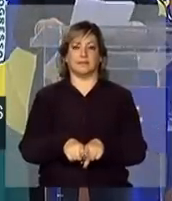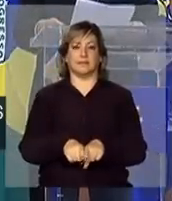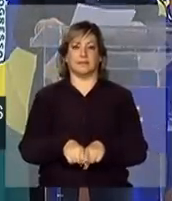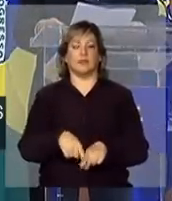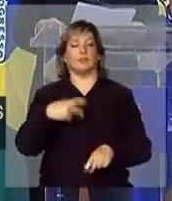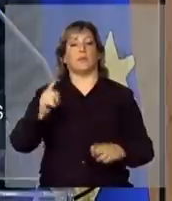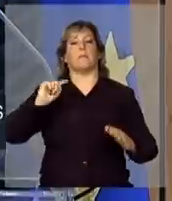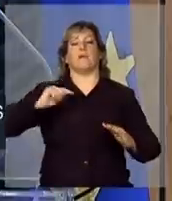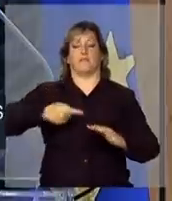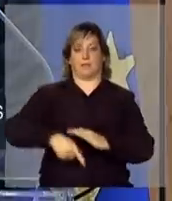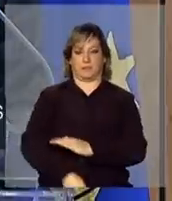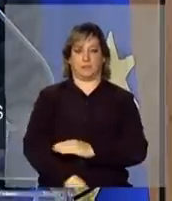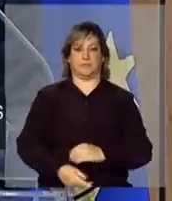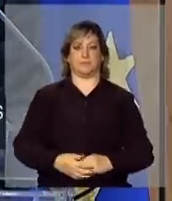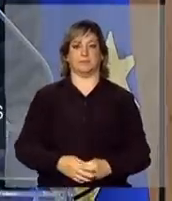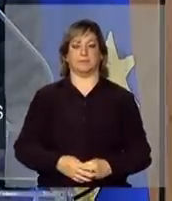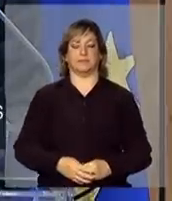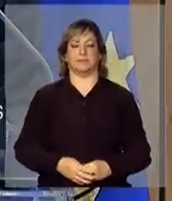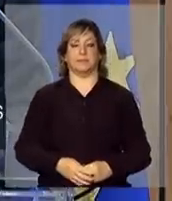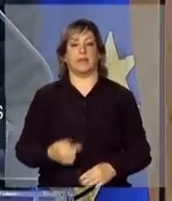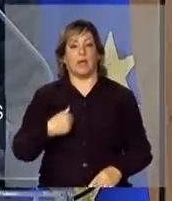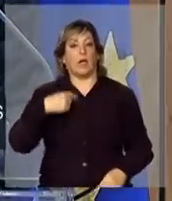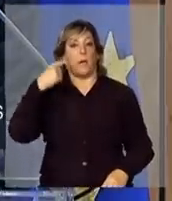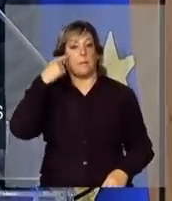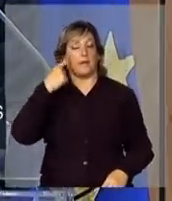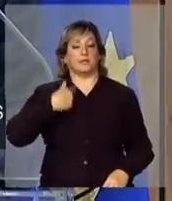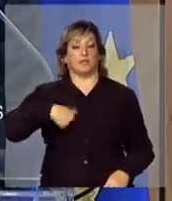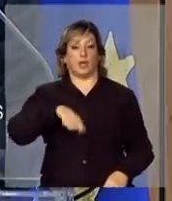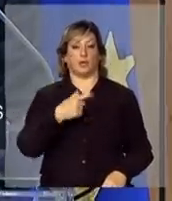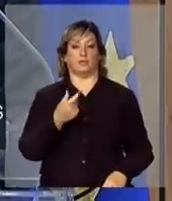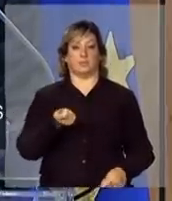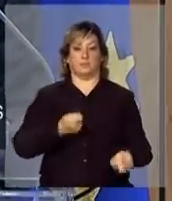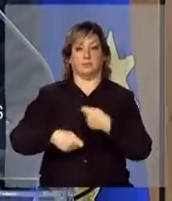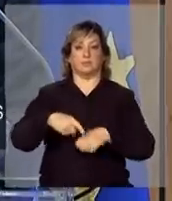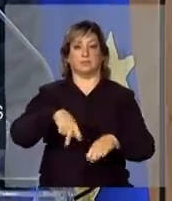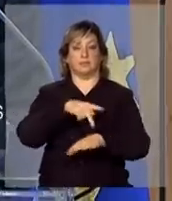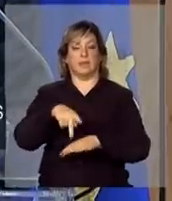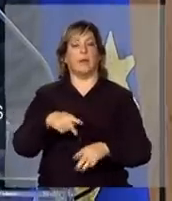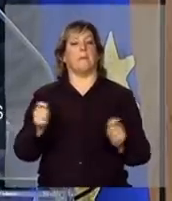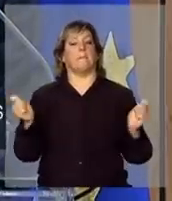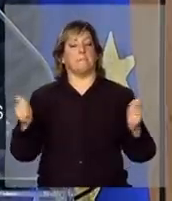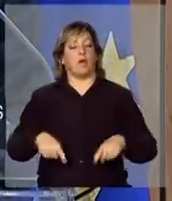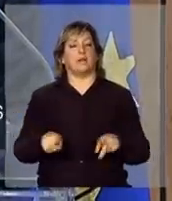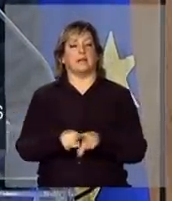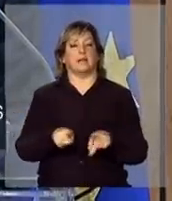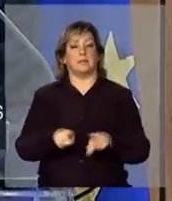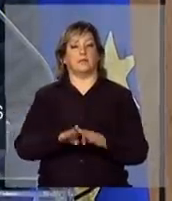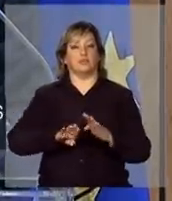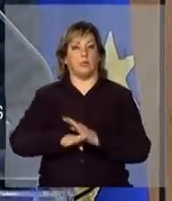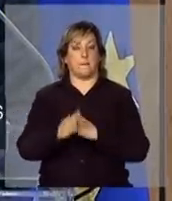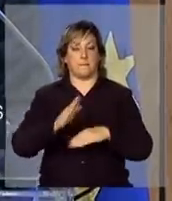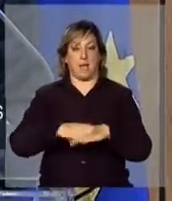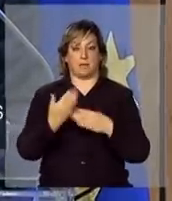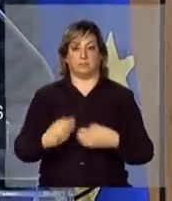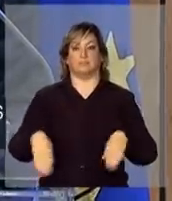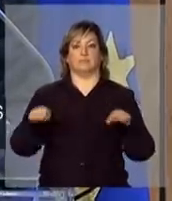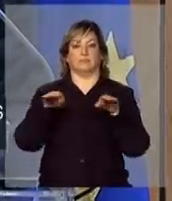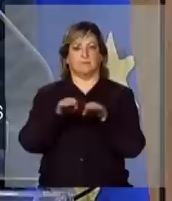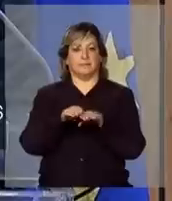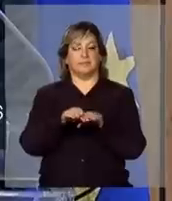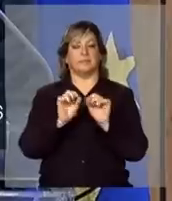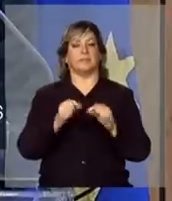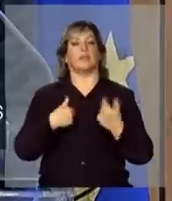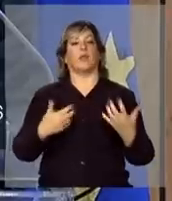do seu aprofundamento. Penso que as nossas economias se podem também ainda tornar mais competitivas. Por isso quero